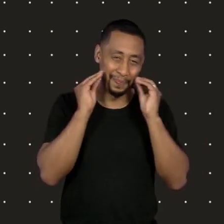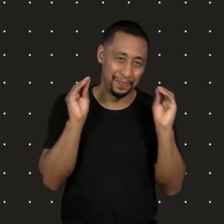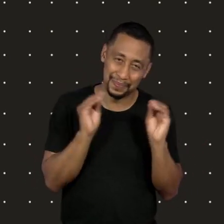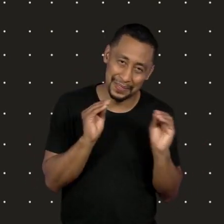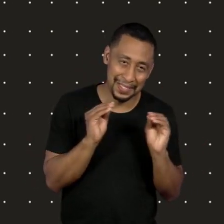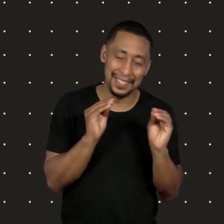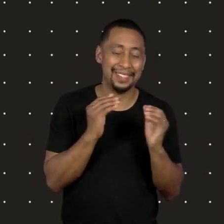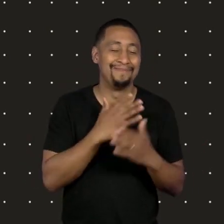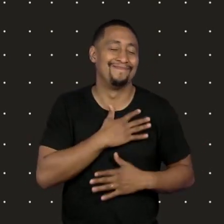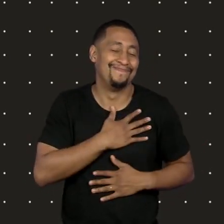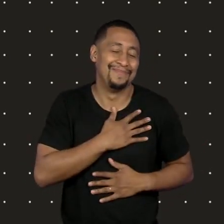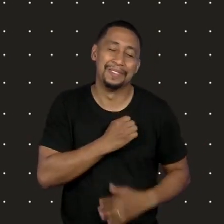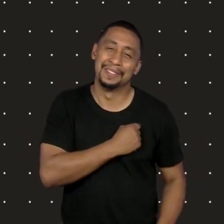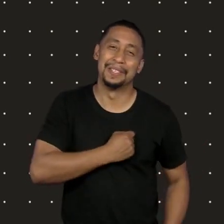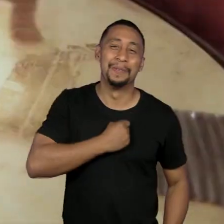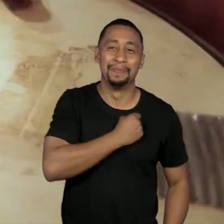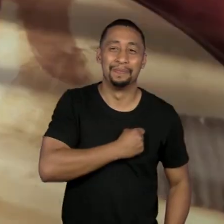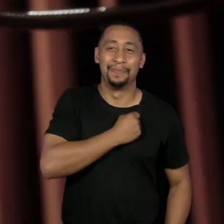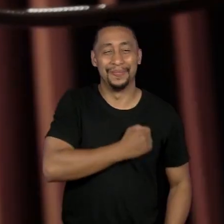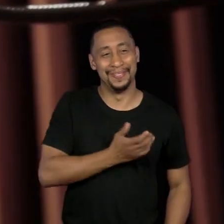todo o carinho do mundo e saudade.